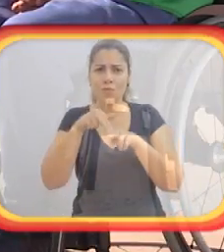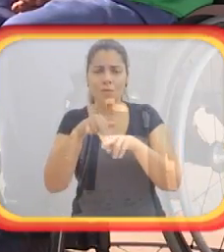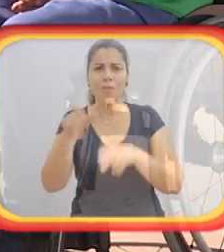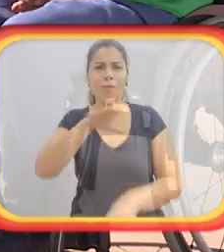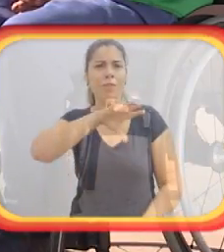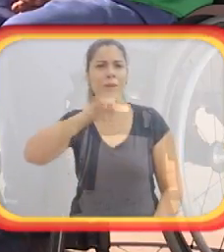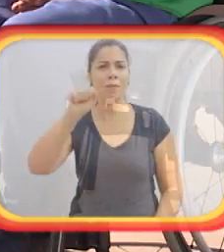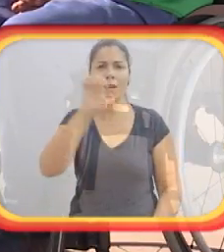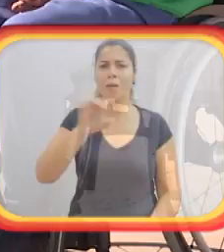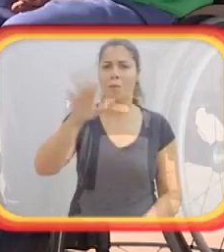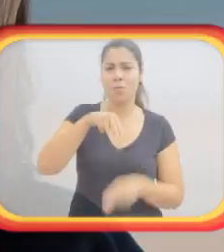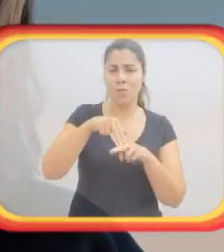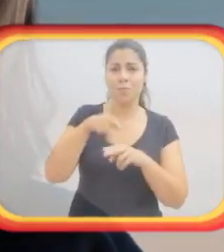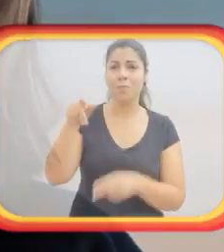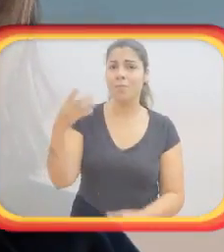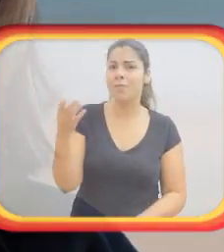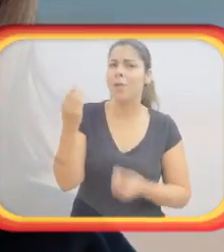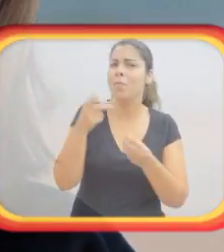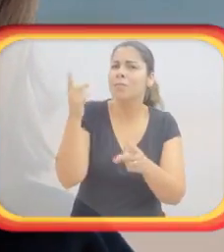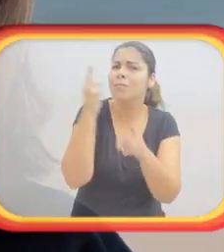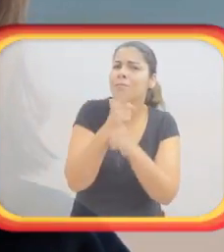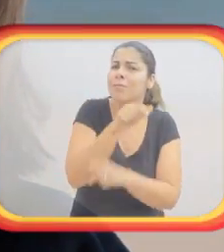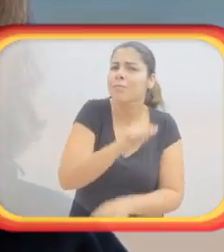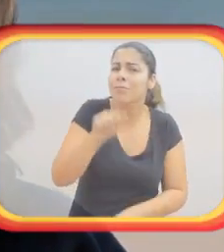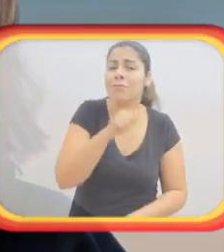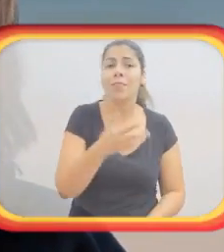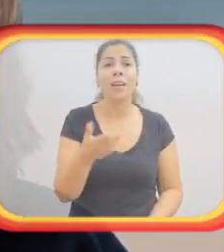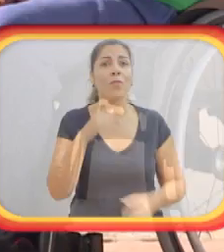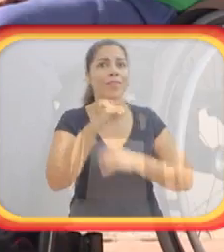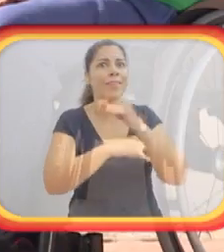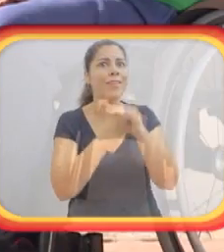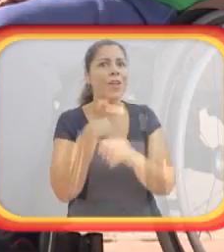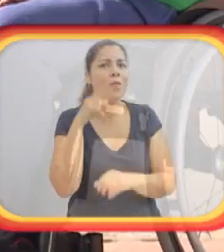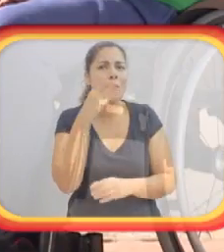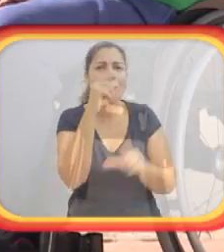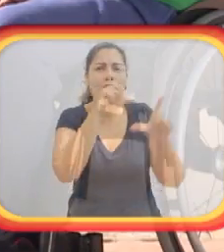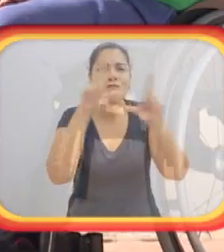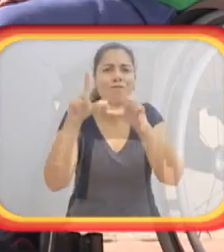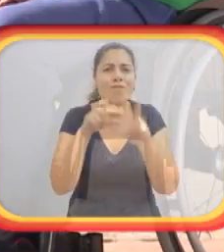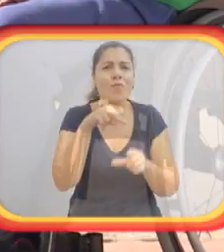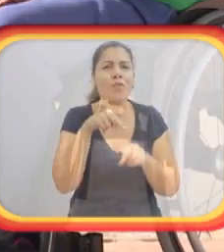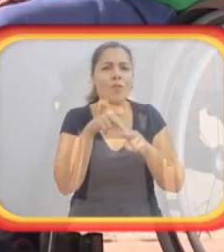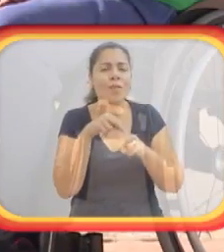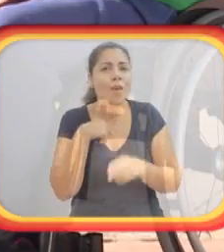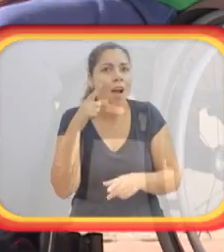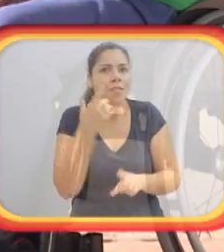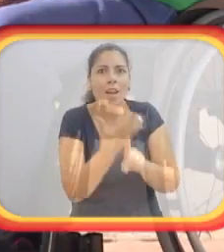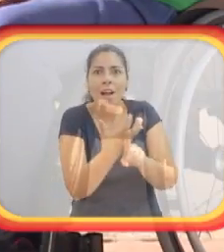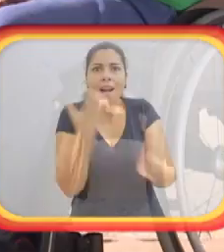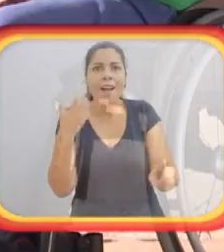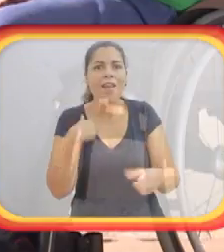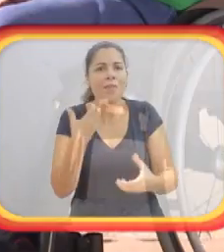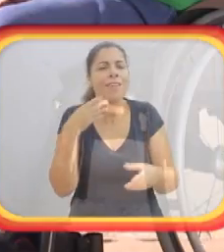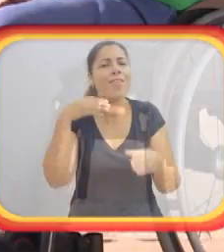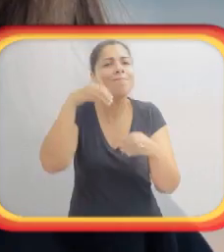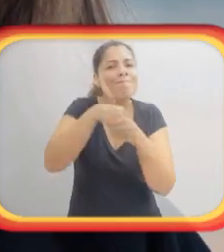Surf Adaptado e ela já foi campeã europeia de surf. Tereza, como é que você descobriu a